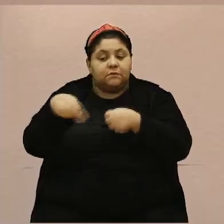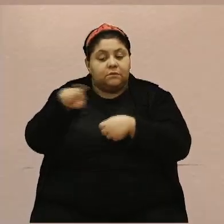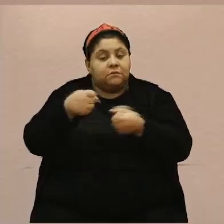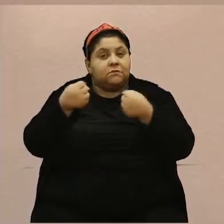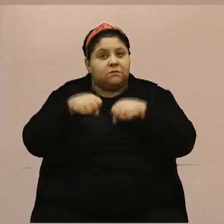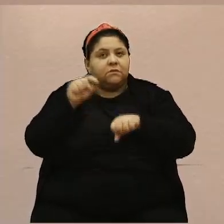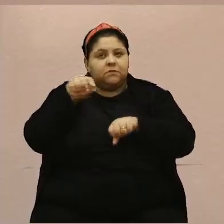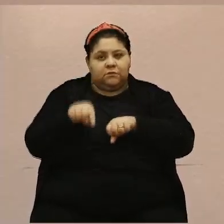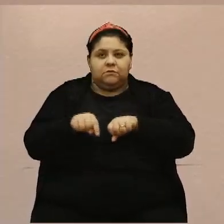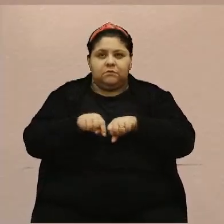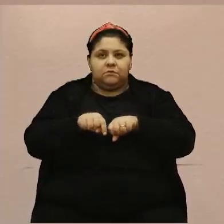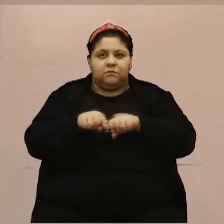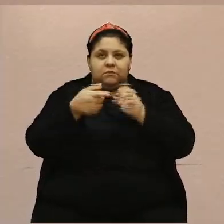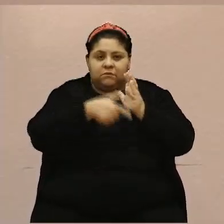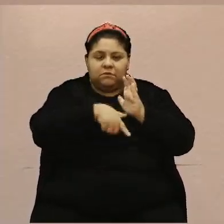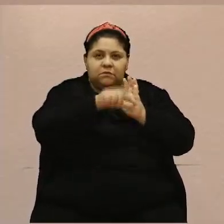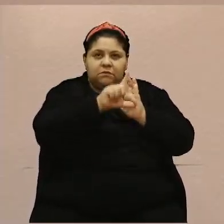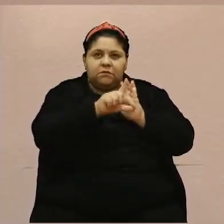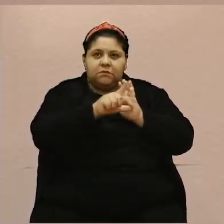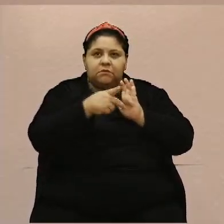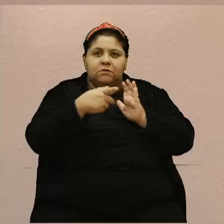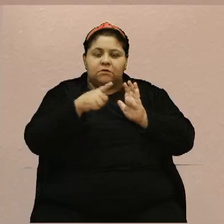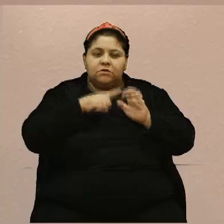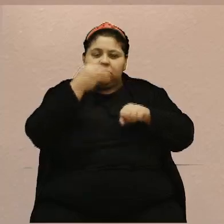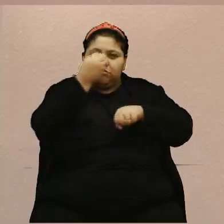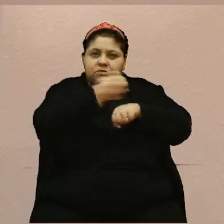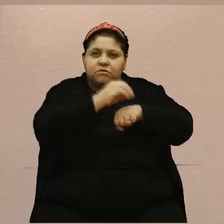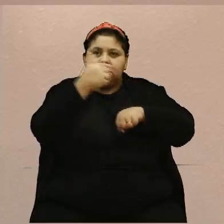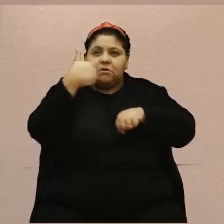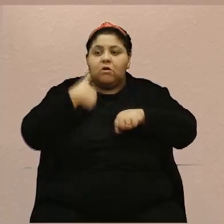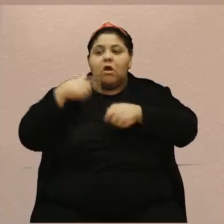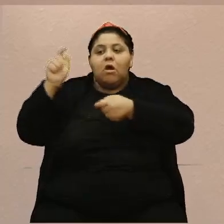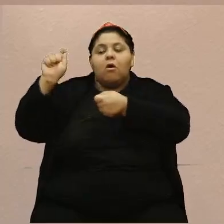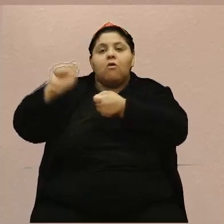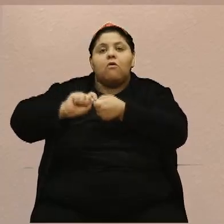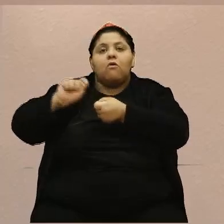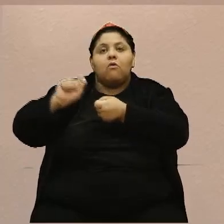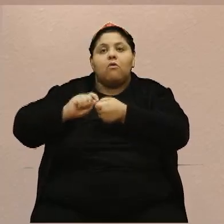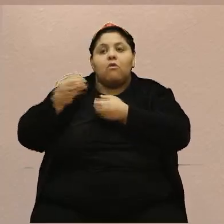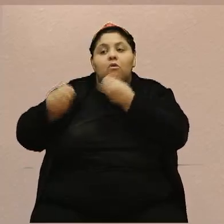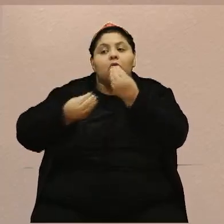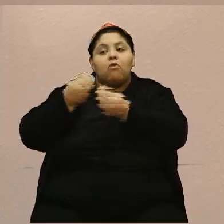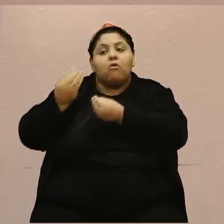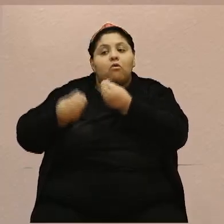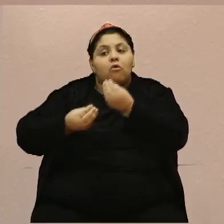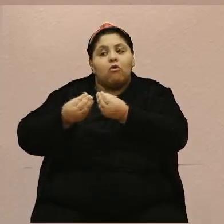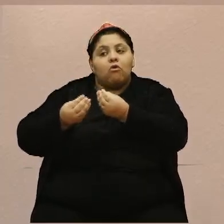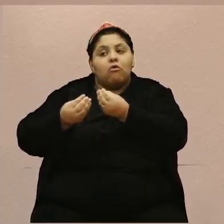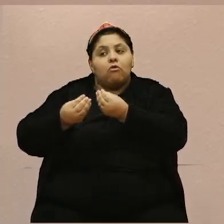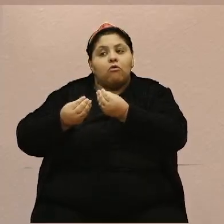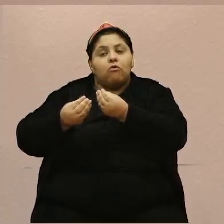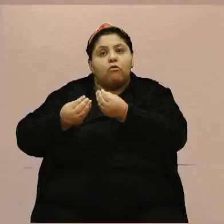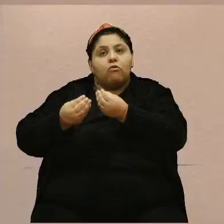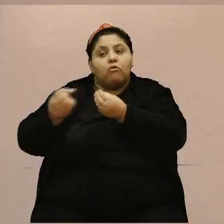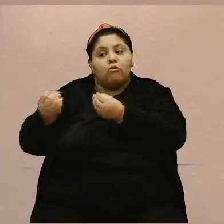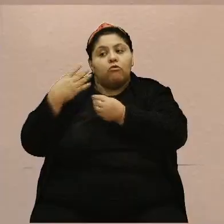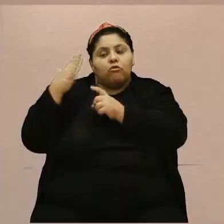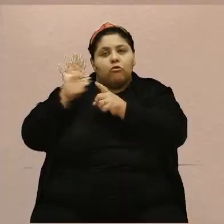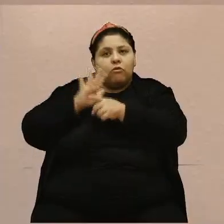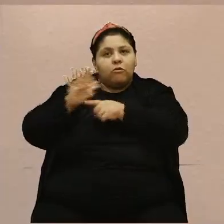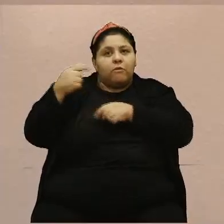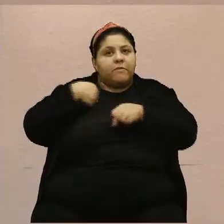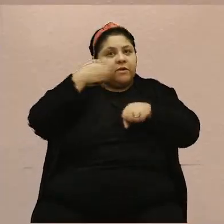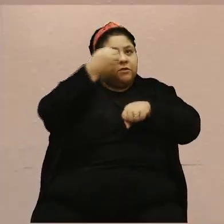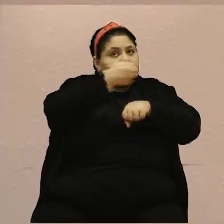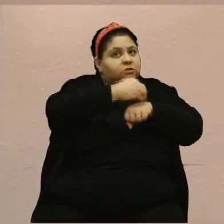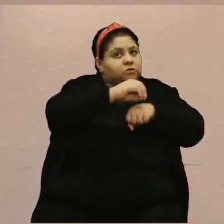ele disse assim, antes de eu dizer que eu tinha indicação, ele disse, eu estou fazendo conforme vem a demanda. Eu digo, mas a minha indicação é de quando eu cheguei